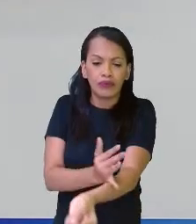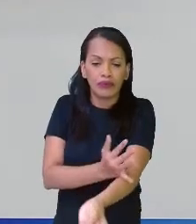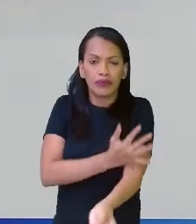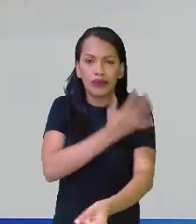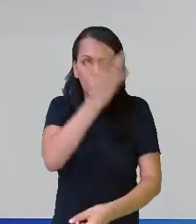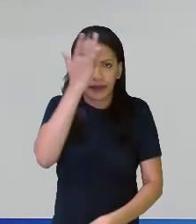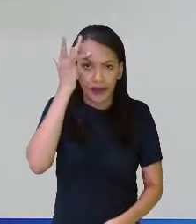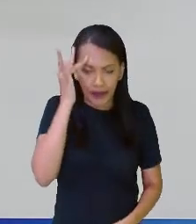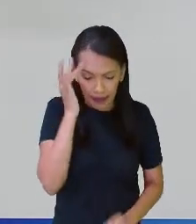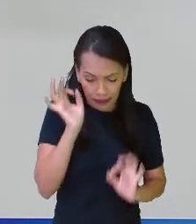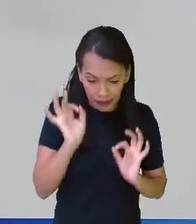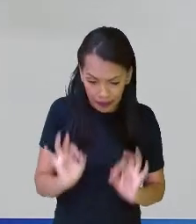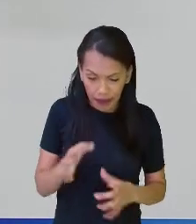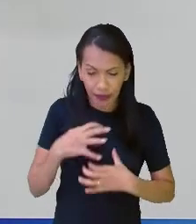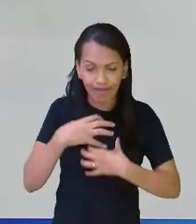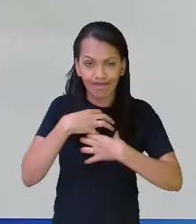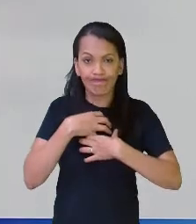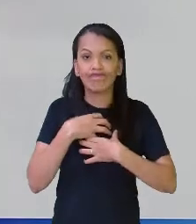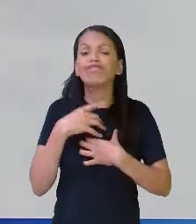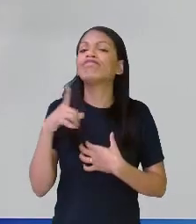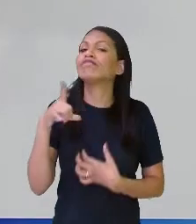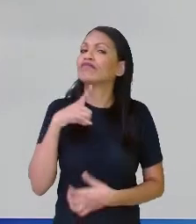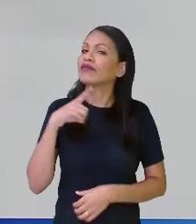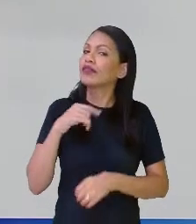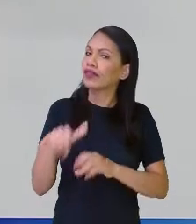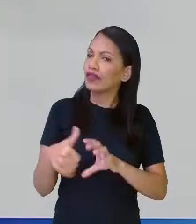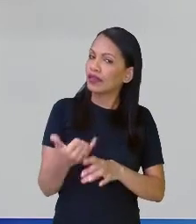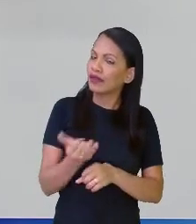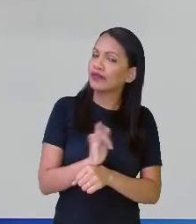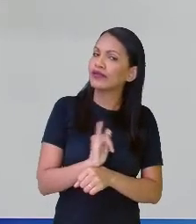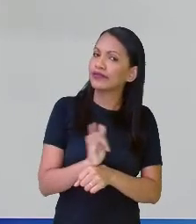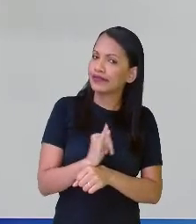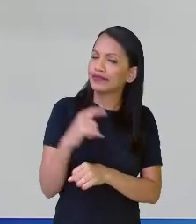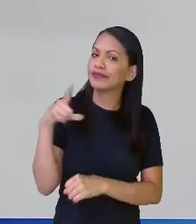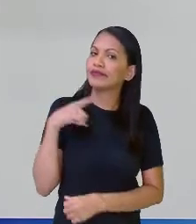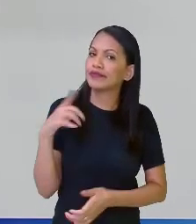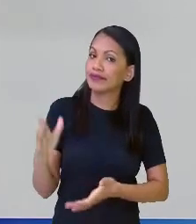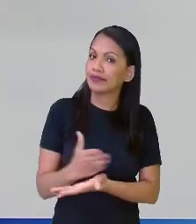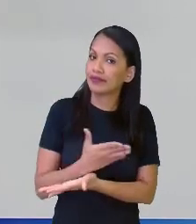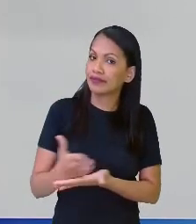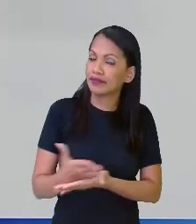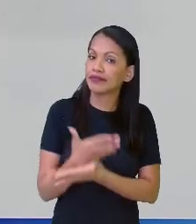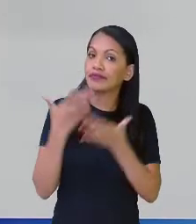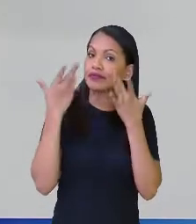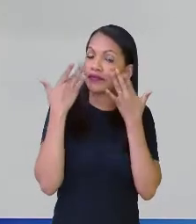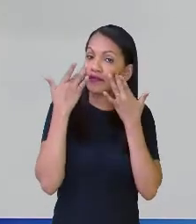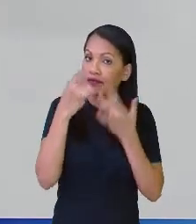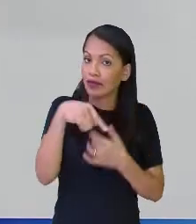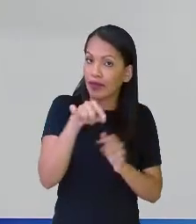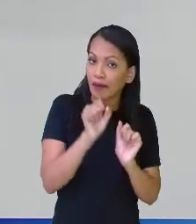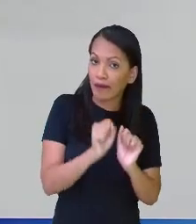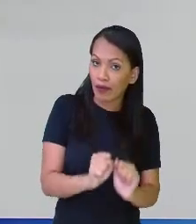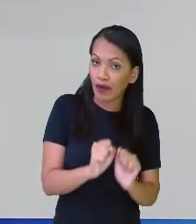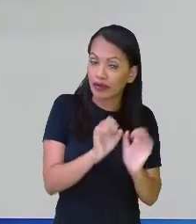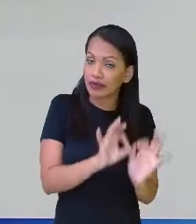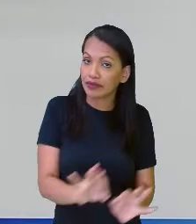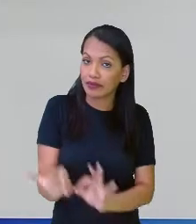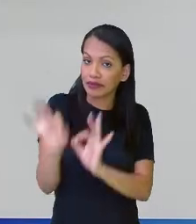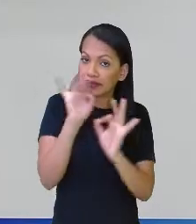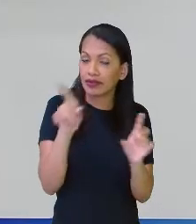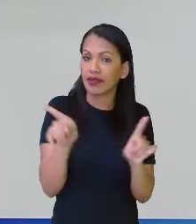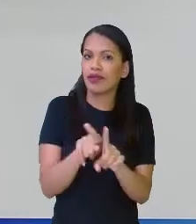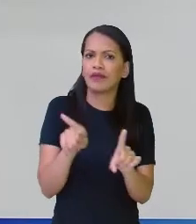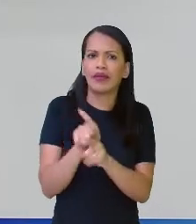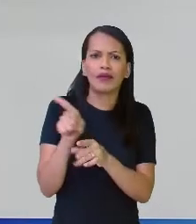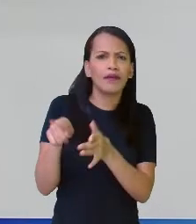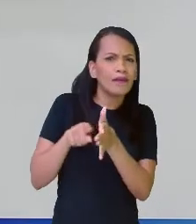na internet, no canal lá do YouTube, tem algumas peças que dá para vocês assistirem também. Tem sim, dá uma procuradinha lá que